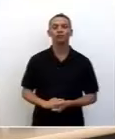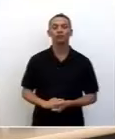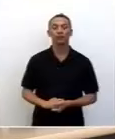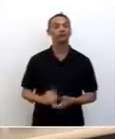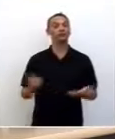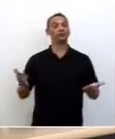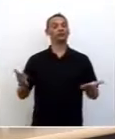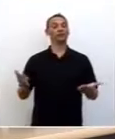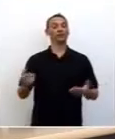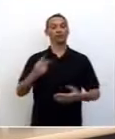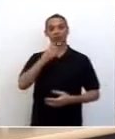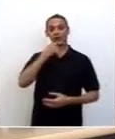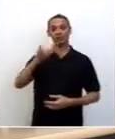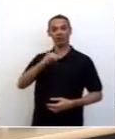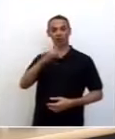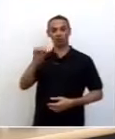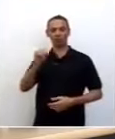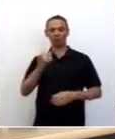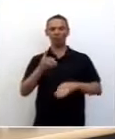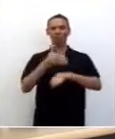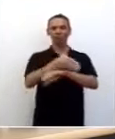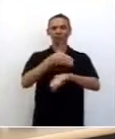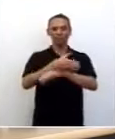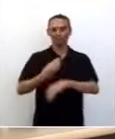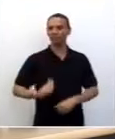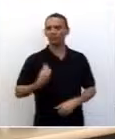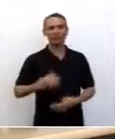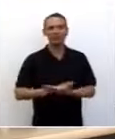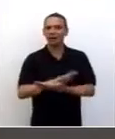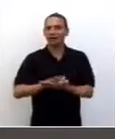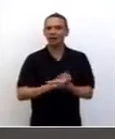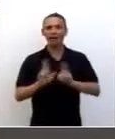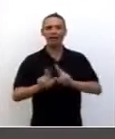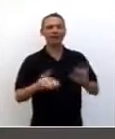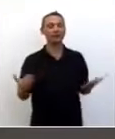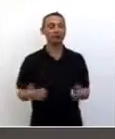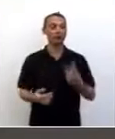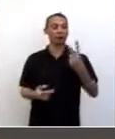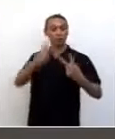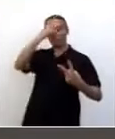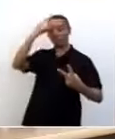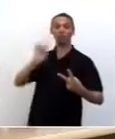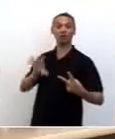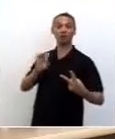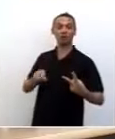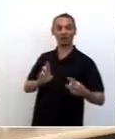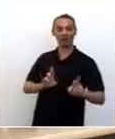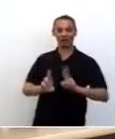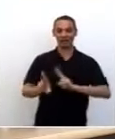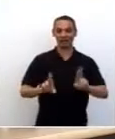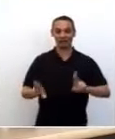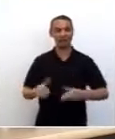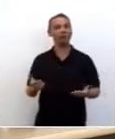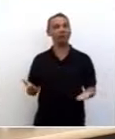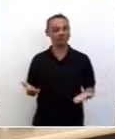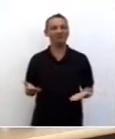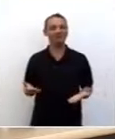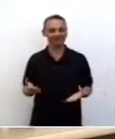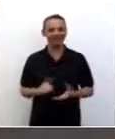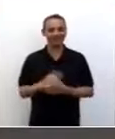Bem, o João falou que vocês não estão participando da aula, hein? Olha. Tem duas aqui, Antônia. Duas. Então, ele vai ler essas duas aí,